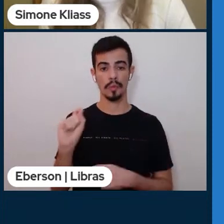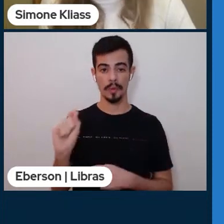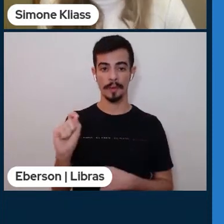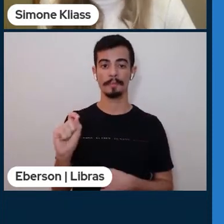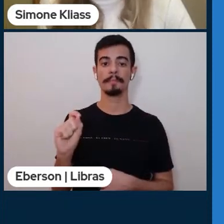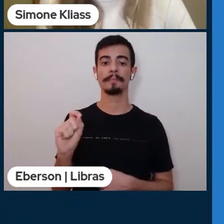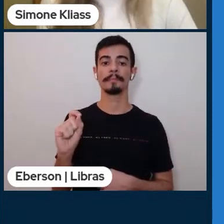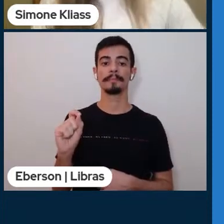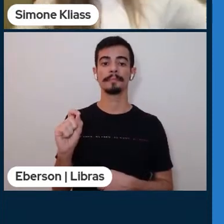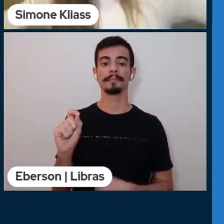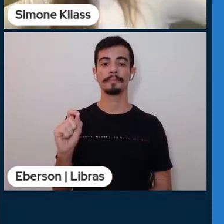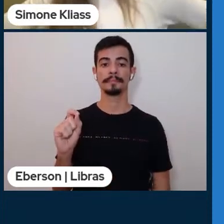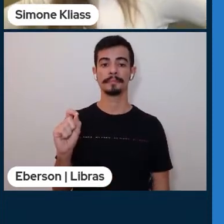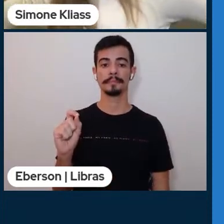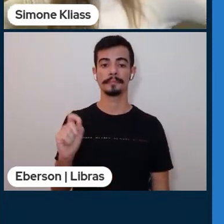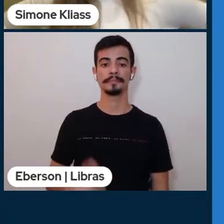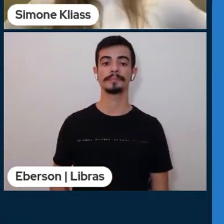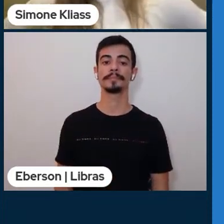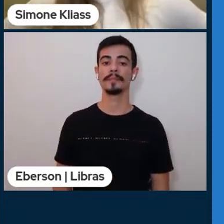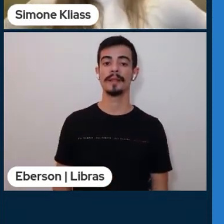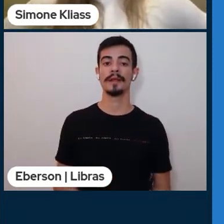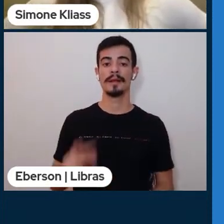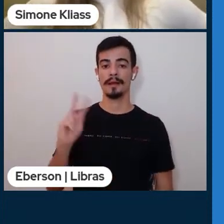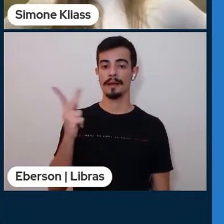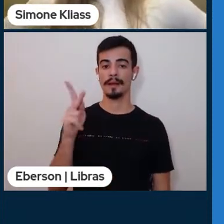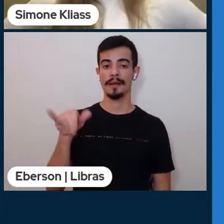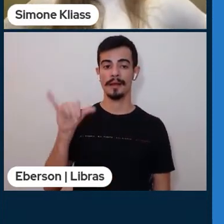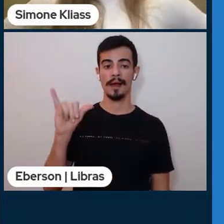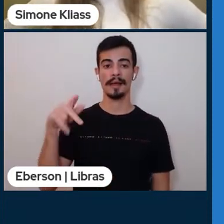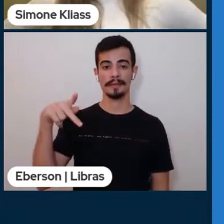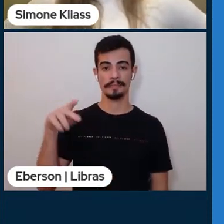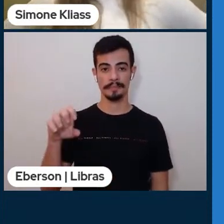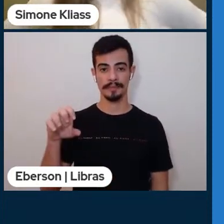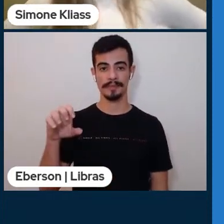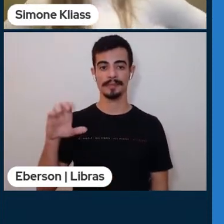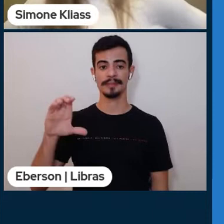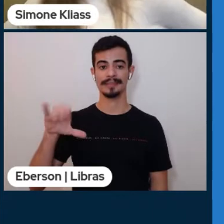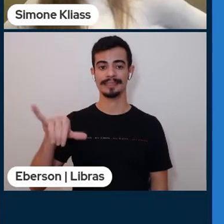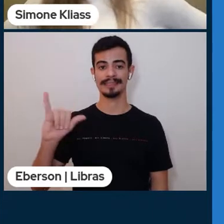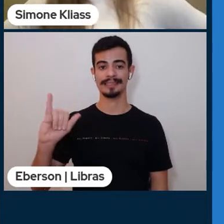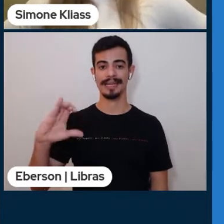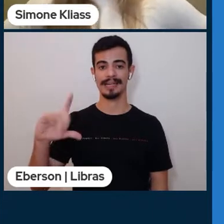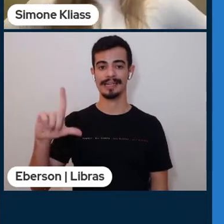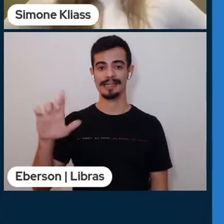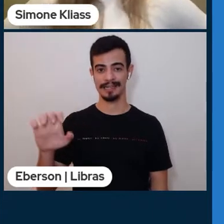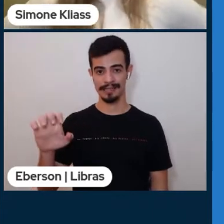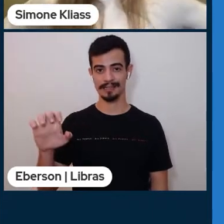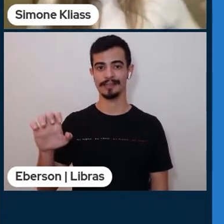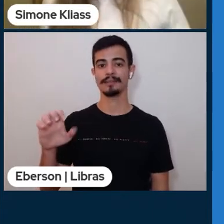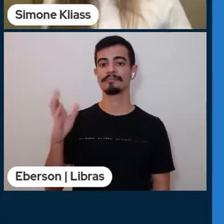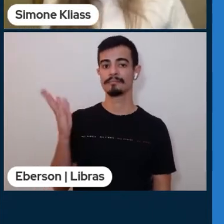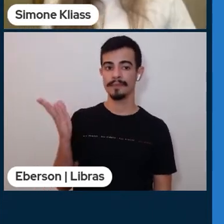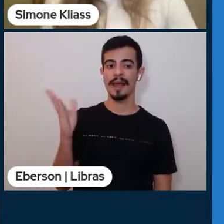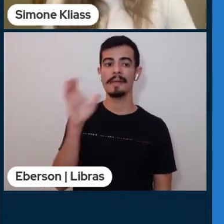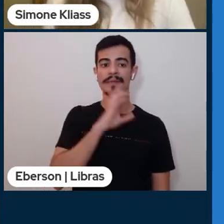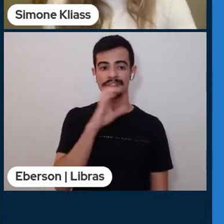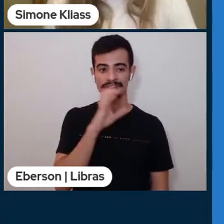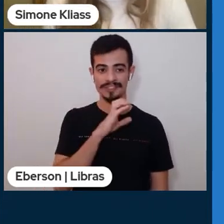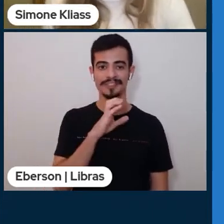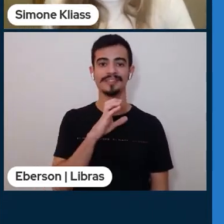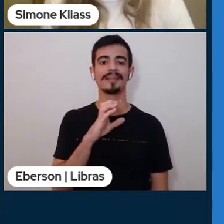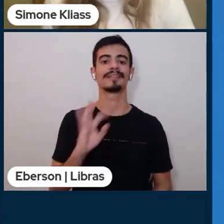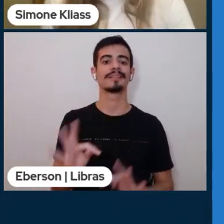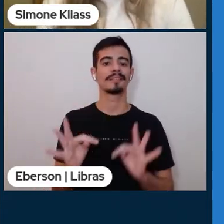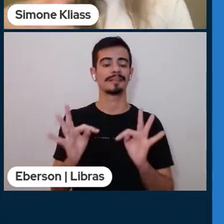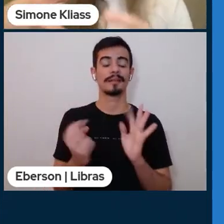te morder ai gente Eu mordi Intex 2022 que falar bonito né E esse gráfico é